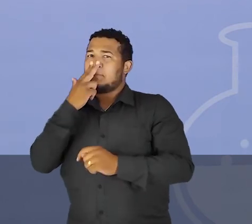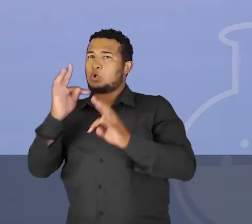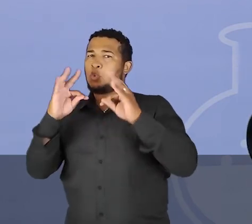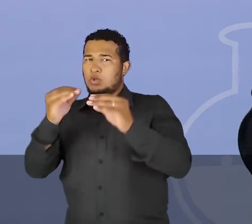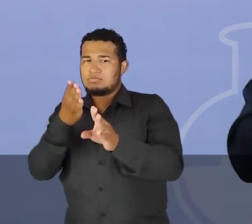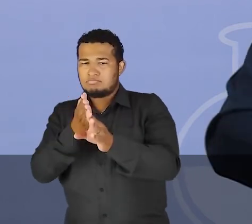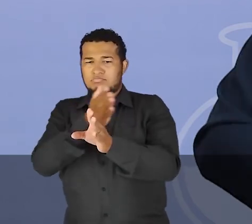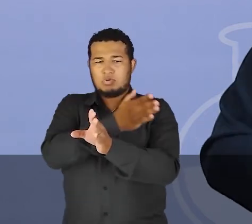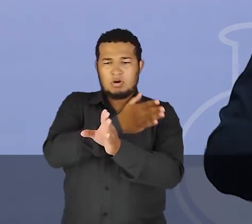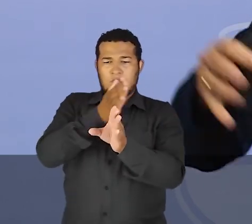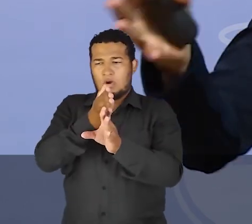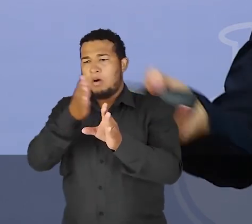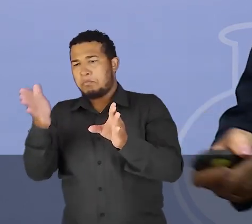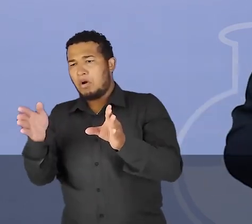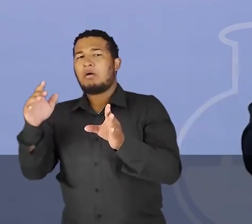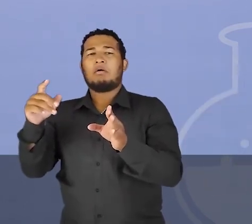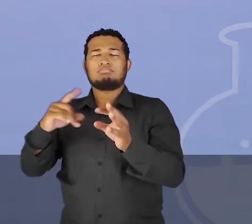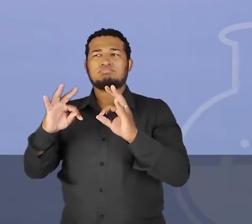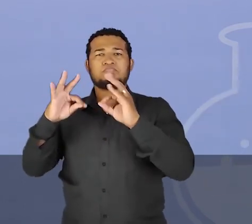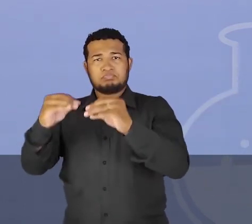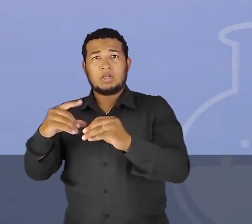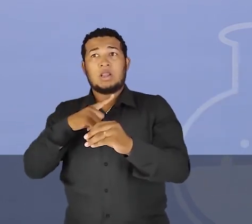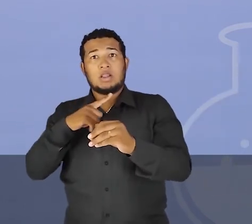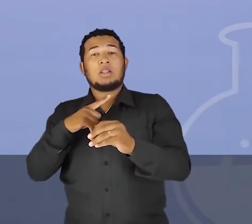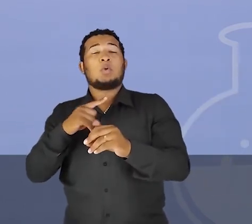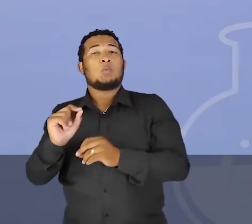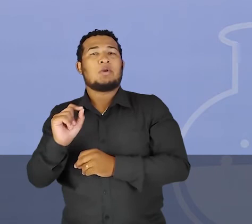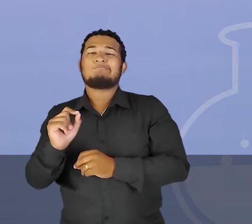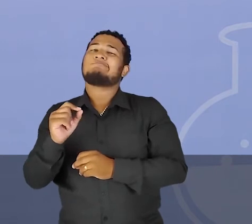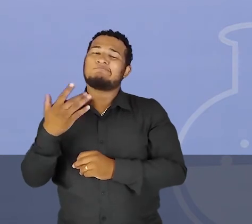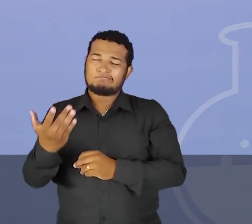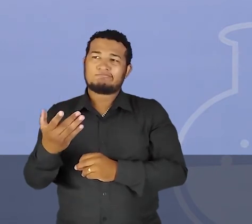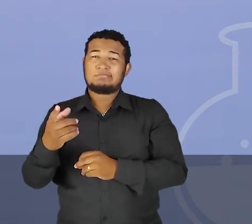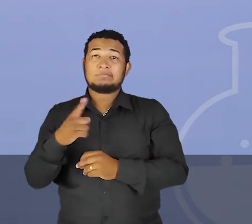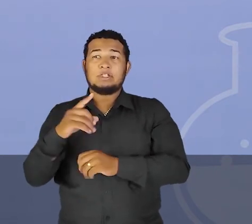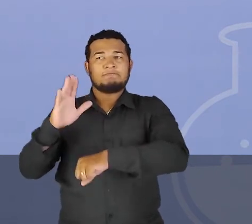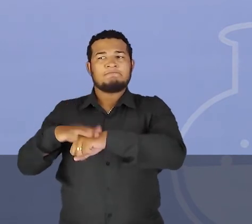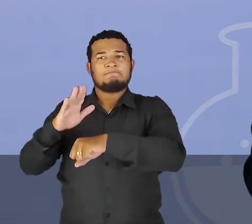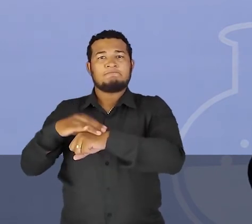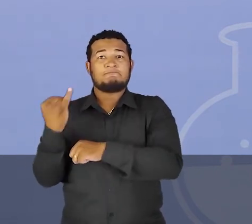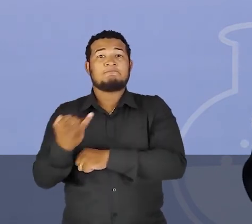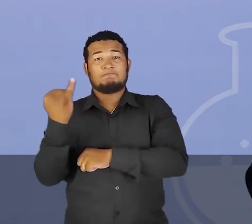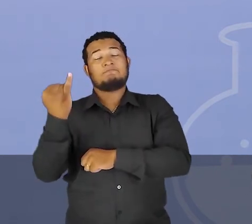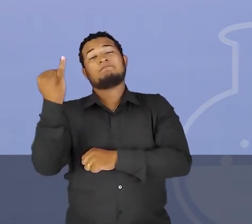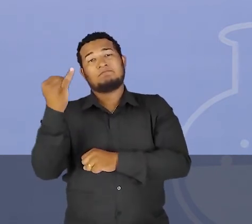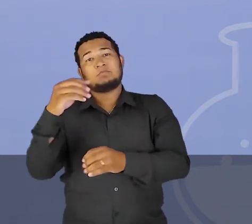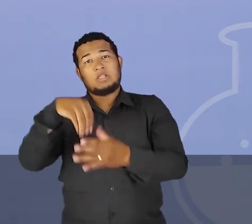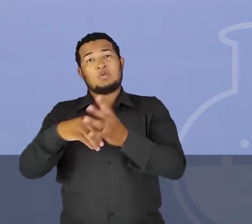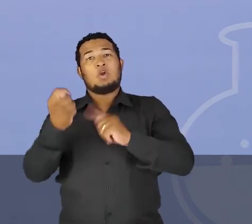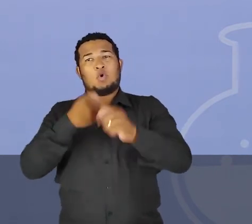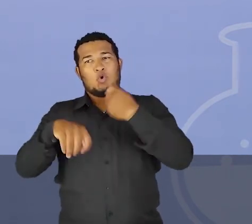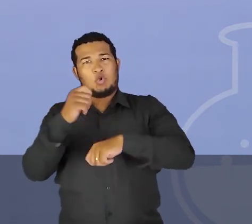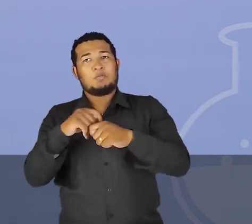da porteira, dentro da porteira, né, e fora da porteira, tem aí a sua importância aí na economia